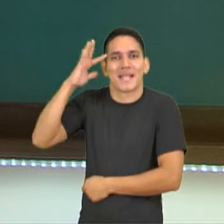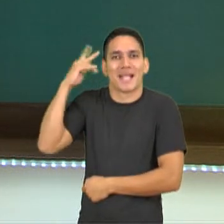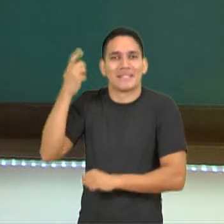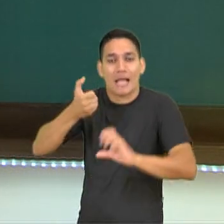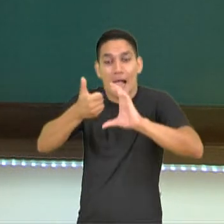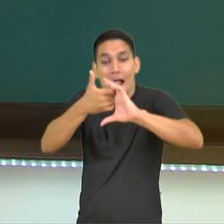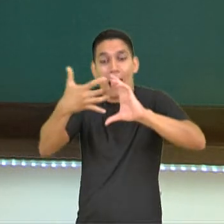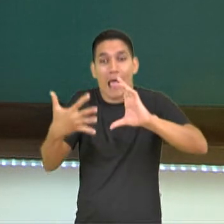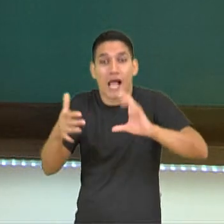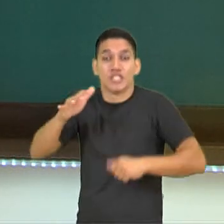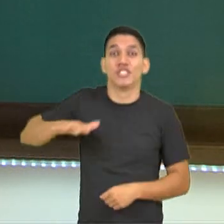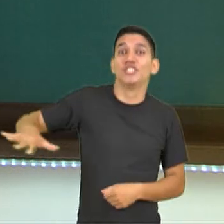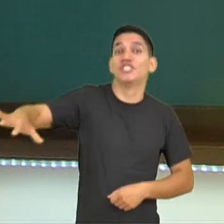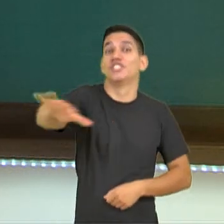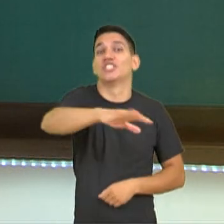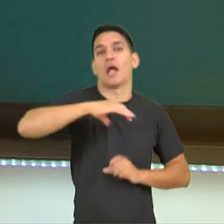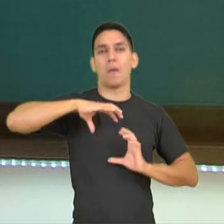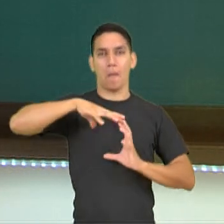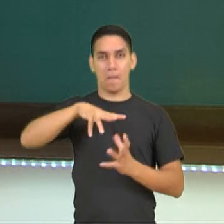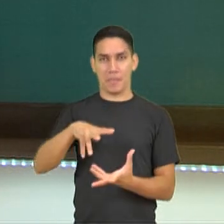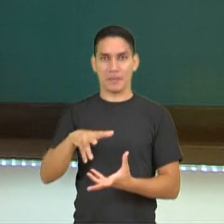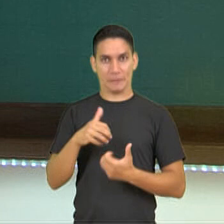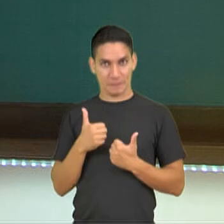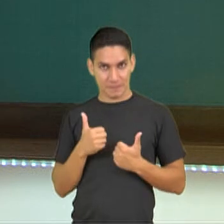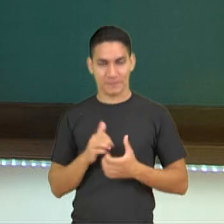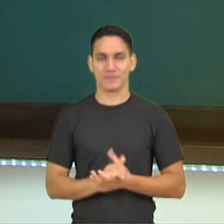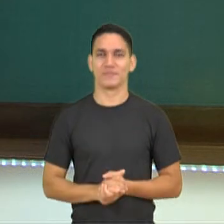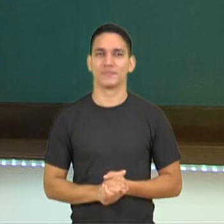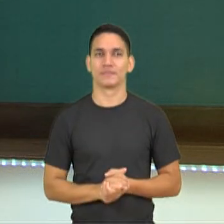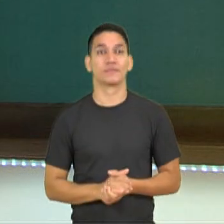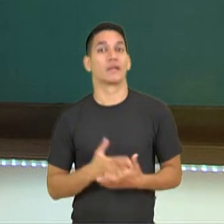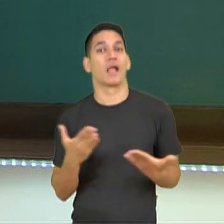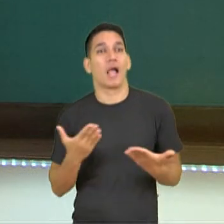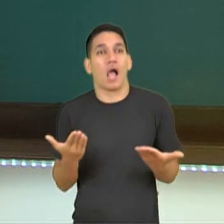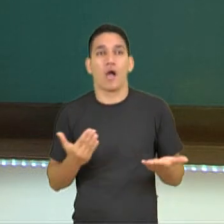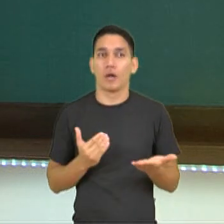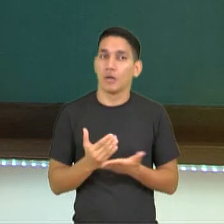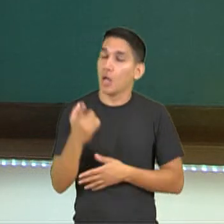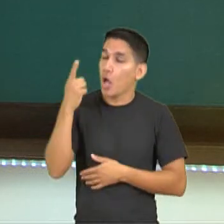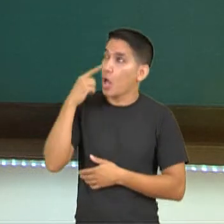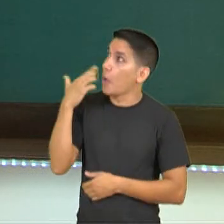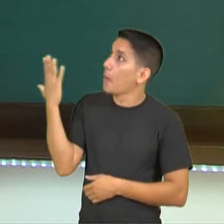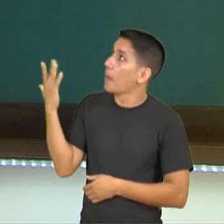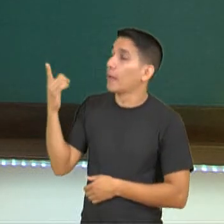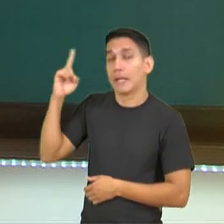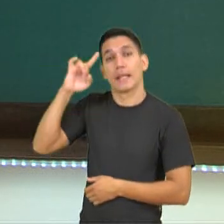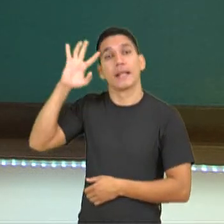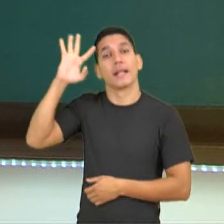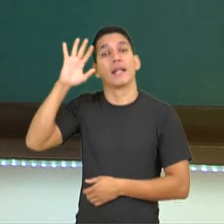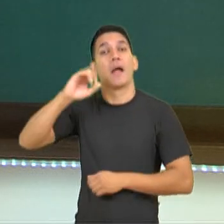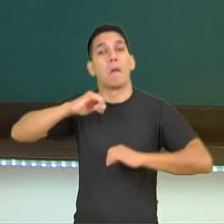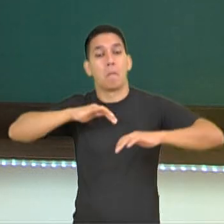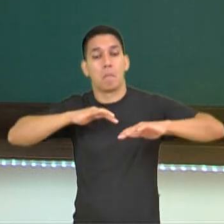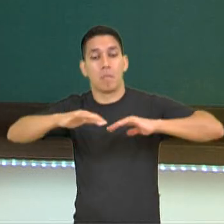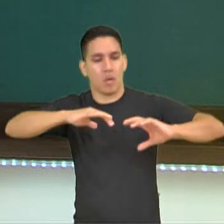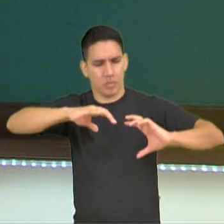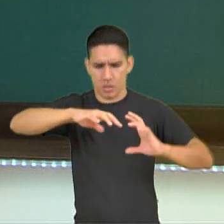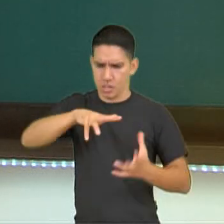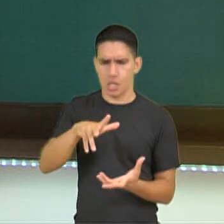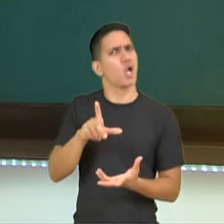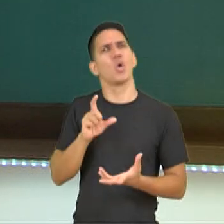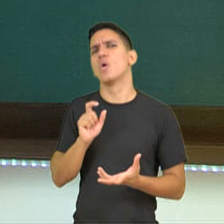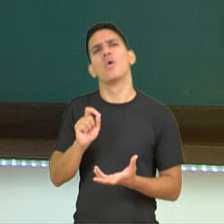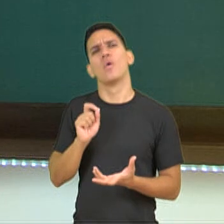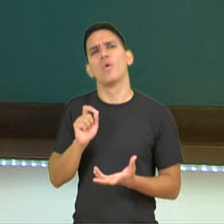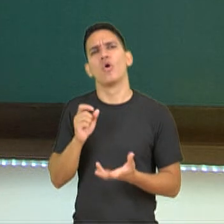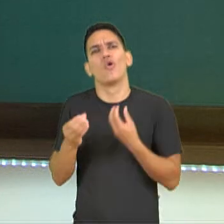características gerais do planeta Terra, certo? E aí vamos então para essa ideia dos movimentos, o que eles